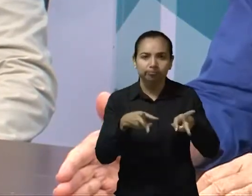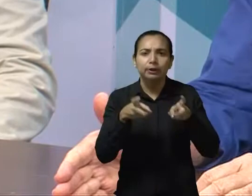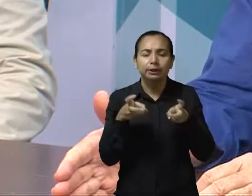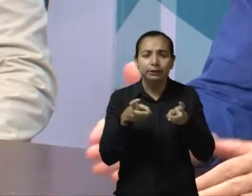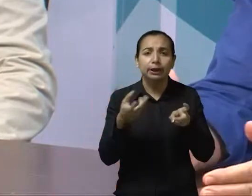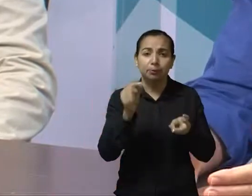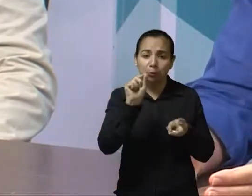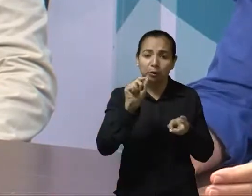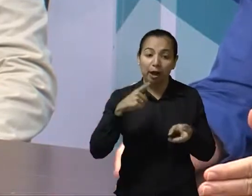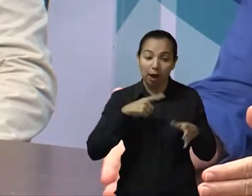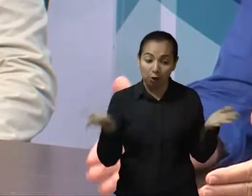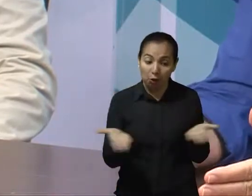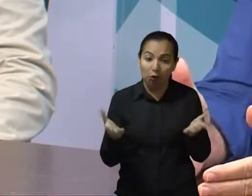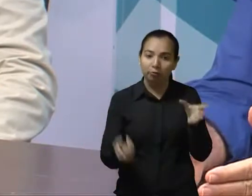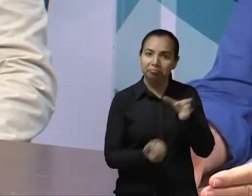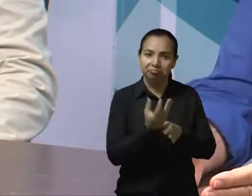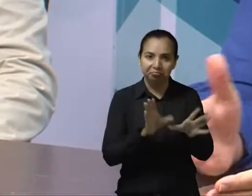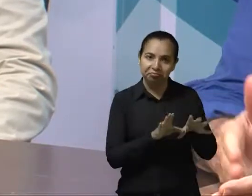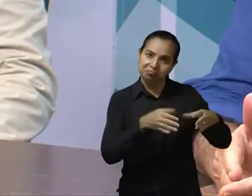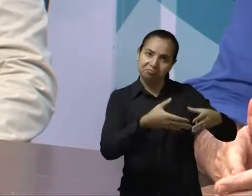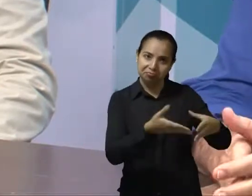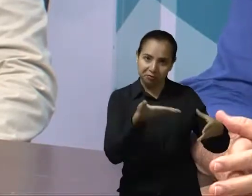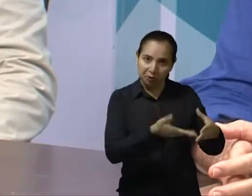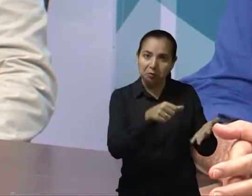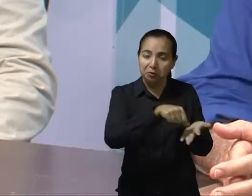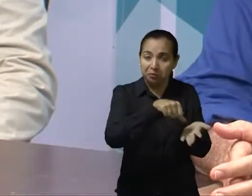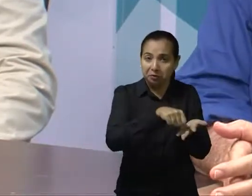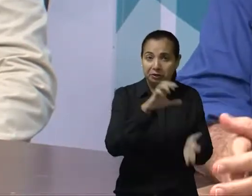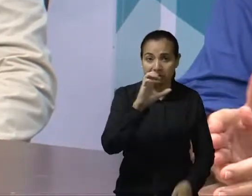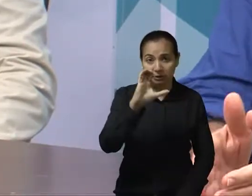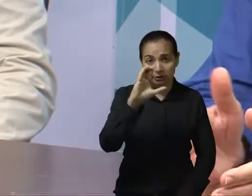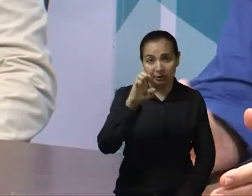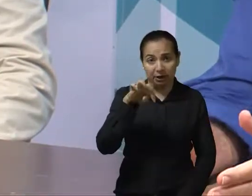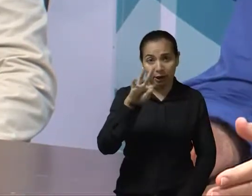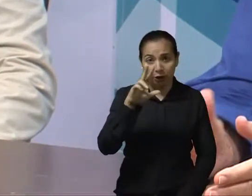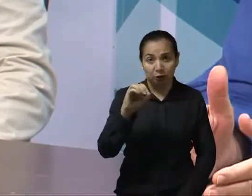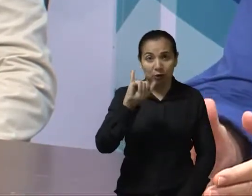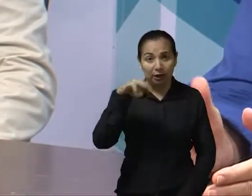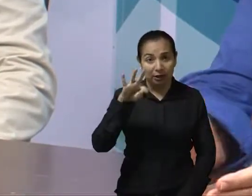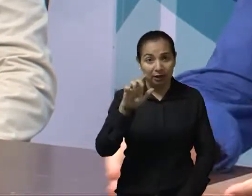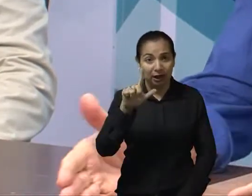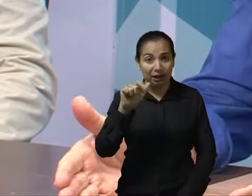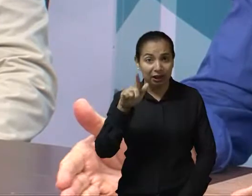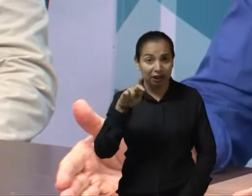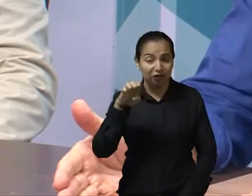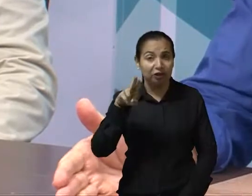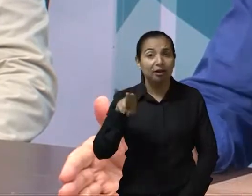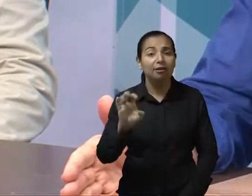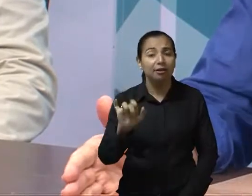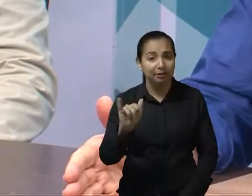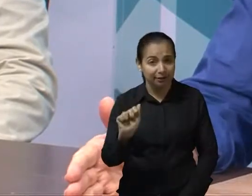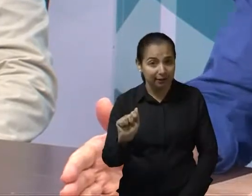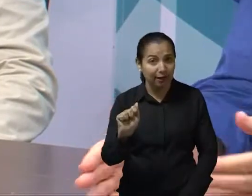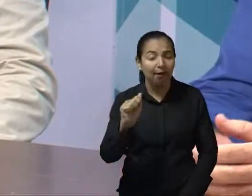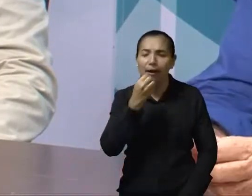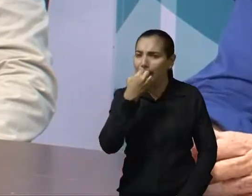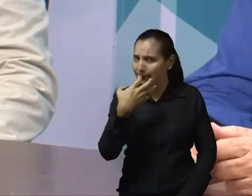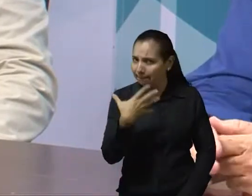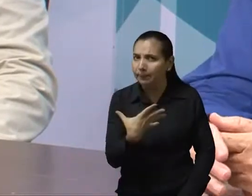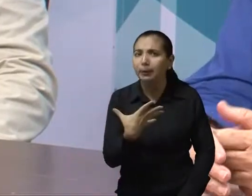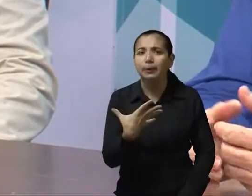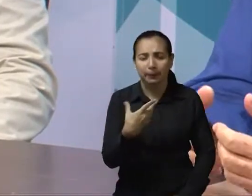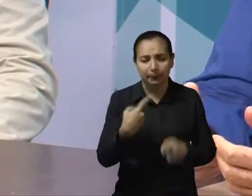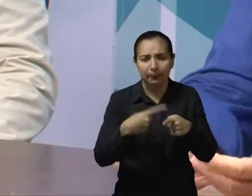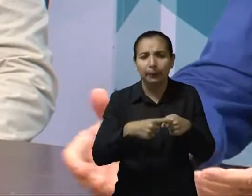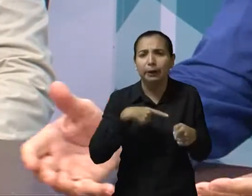muito positivo. Do mesmo jeito que é interessante a gente trabalhar um pouco mais a questão da abertura desse Ministério de Segurança